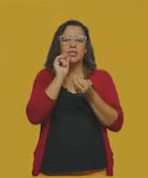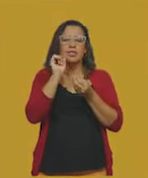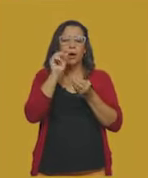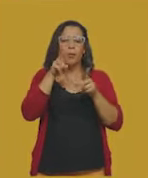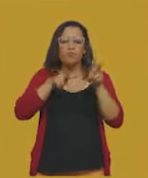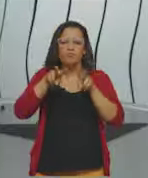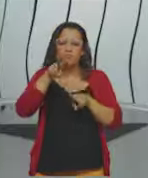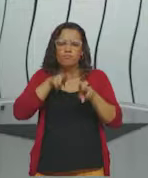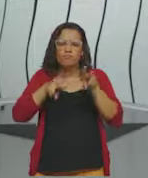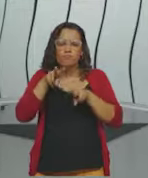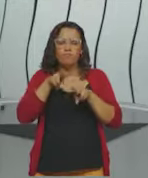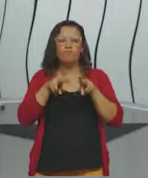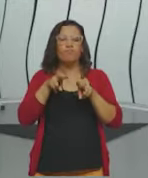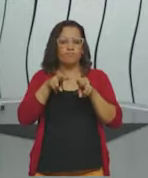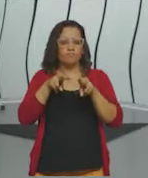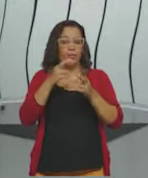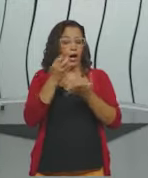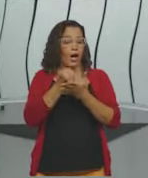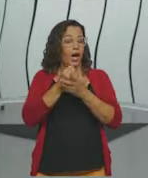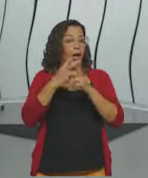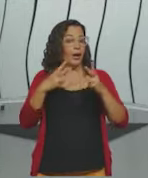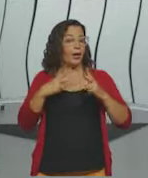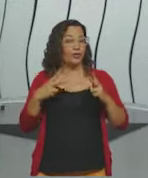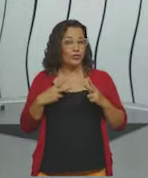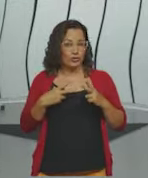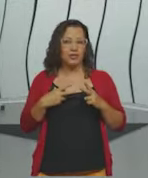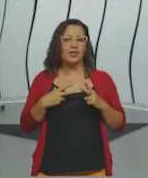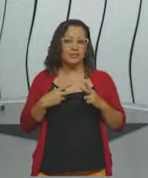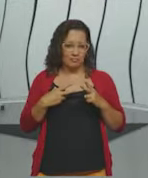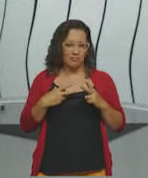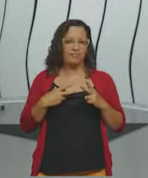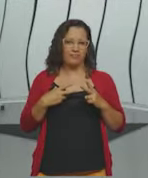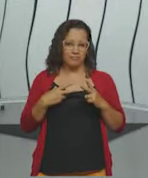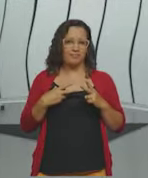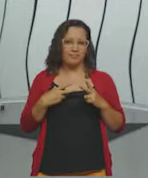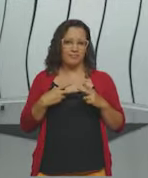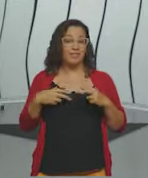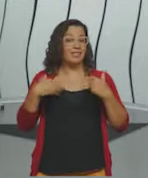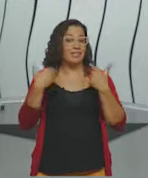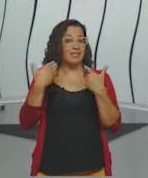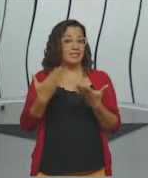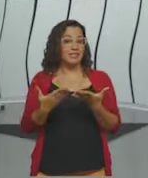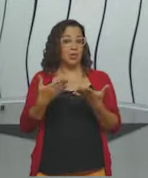dados pessoais. Ele exemplifica a